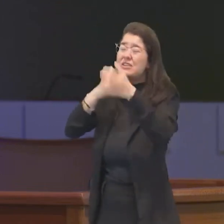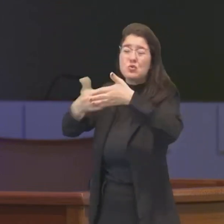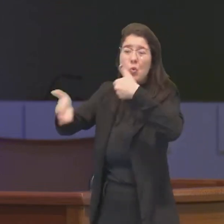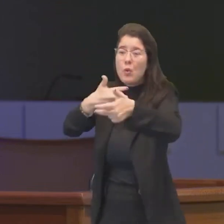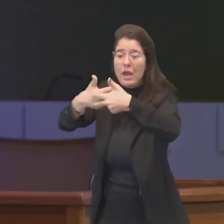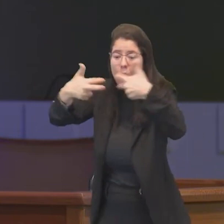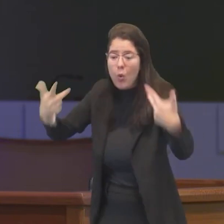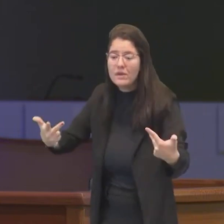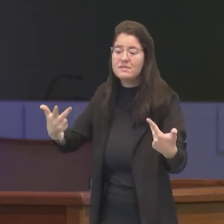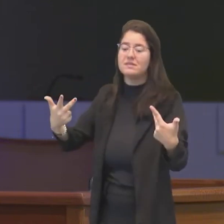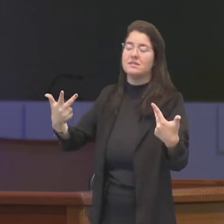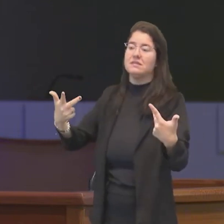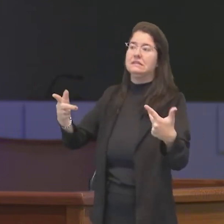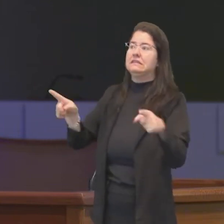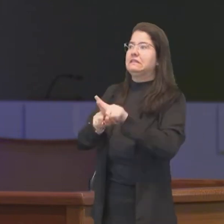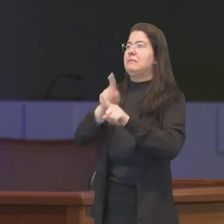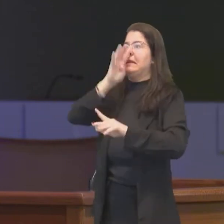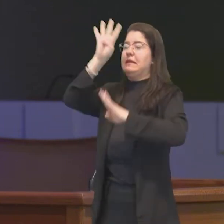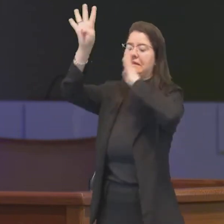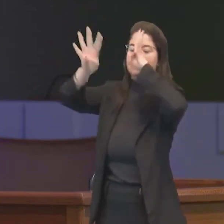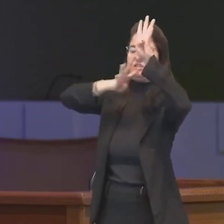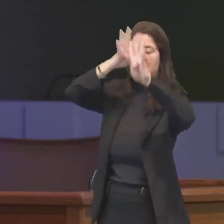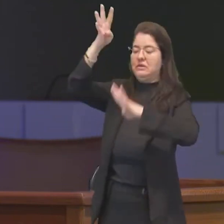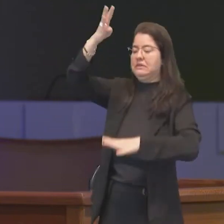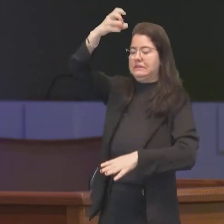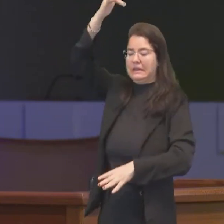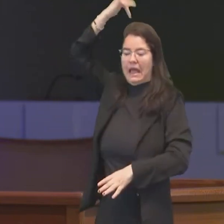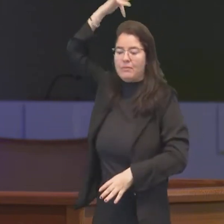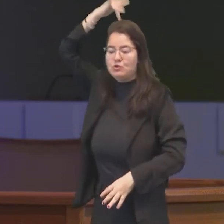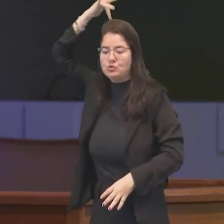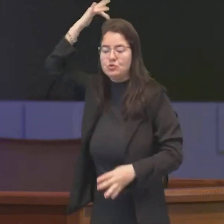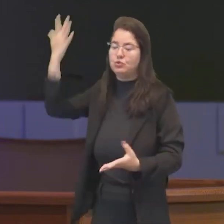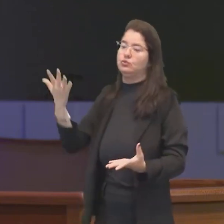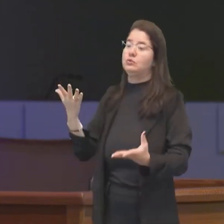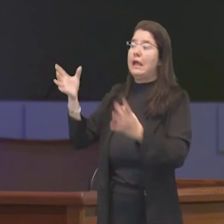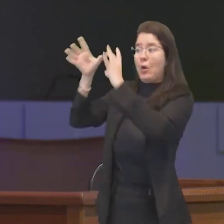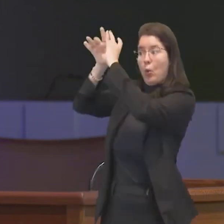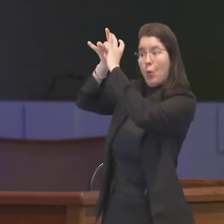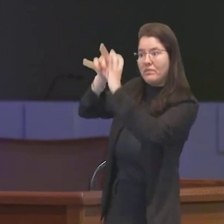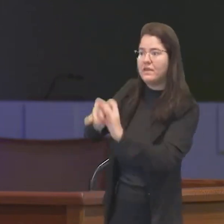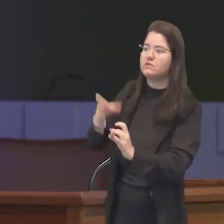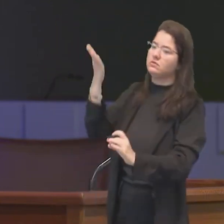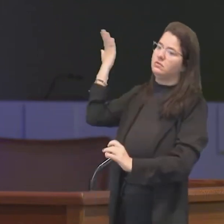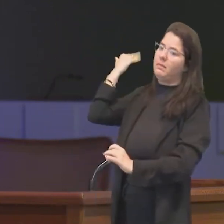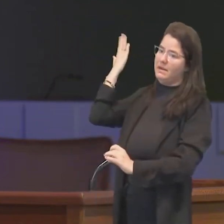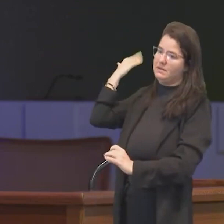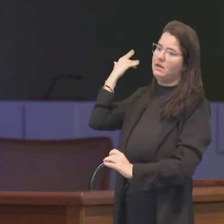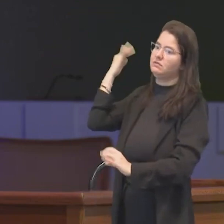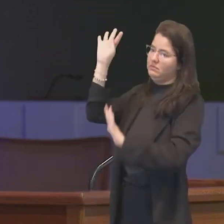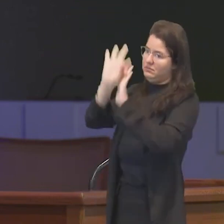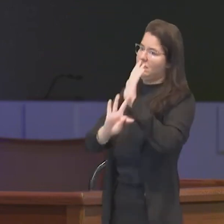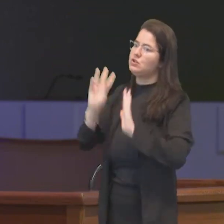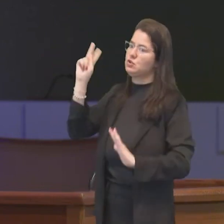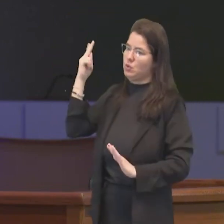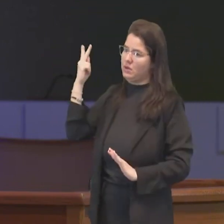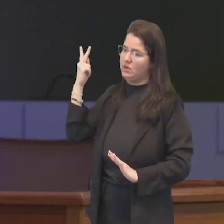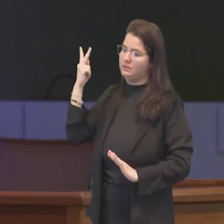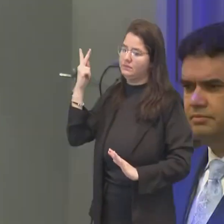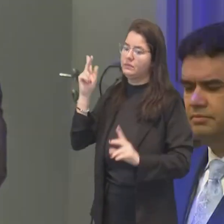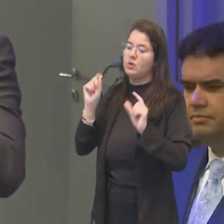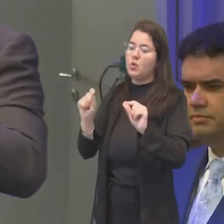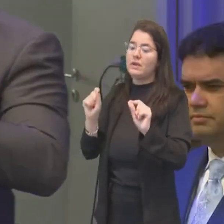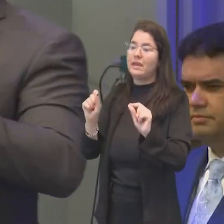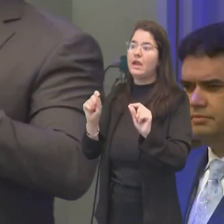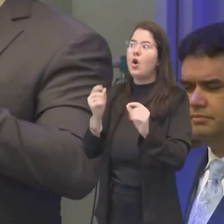inclusive dos exageros e dos absurdos. Esse é o contexto aqui que Miqueias apresenta. A capacidade que o